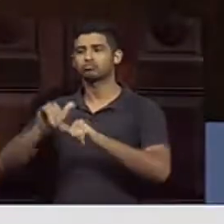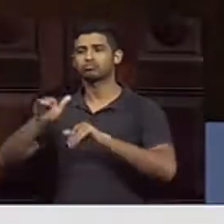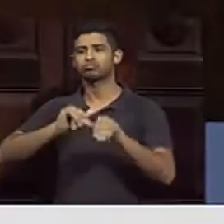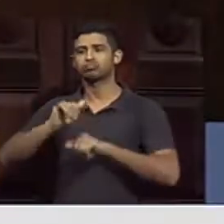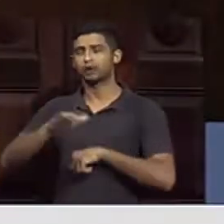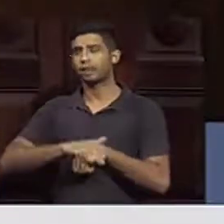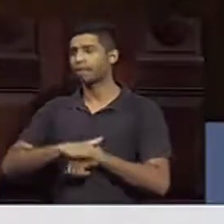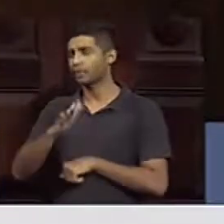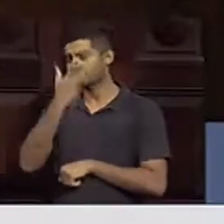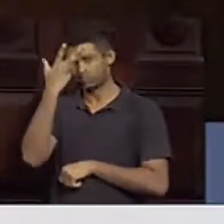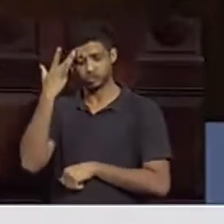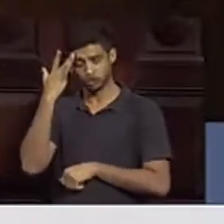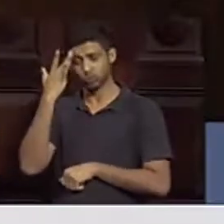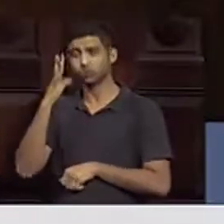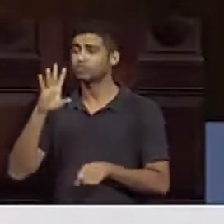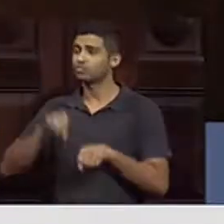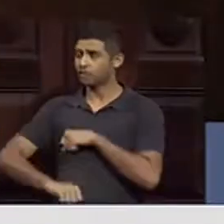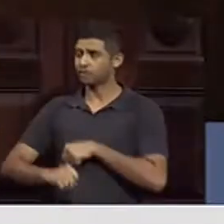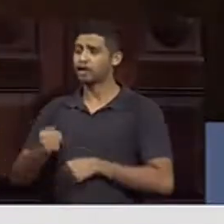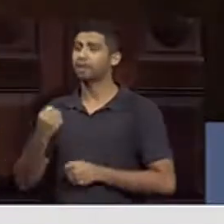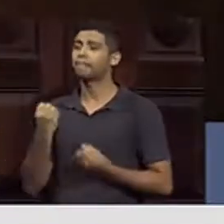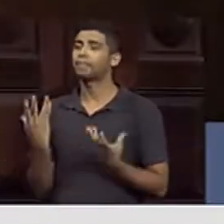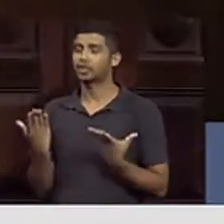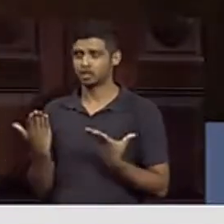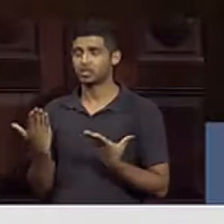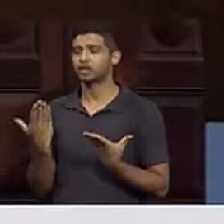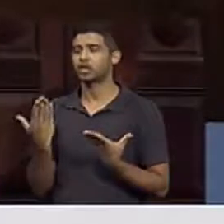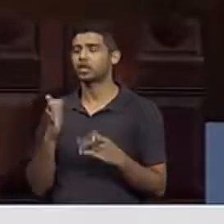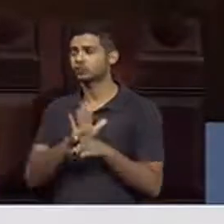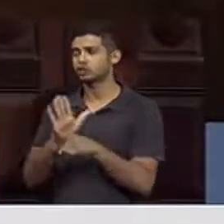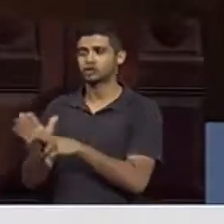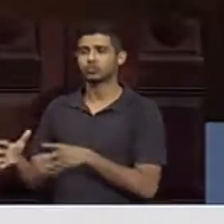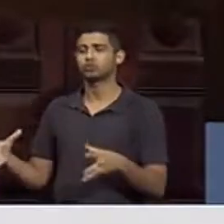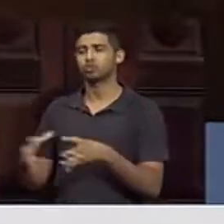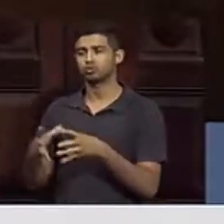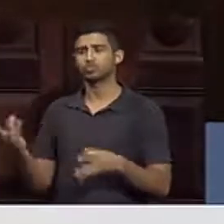mais profissionais de apoio para garantir um início